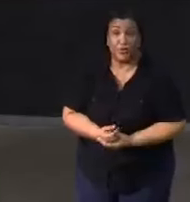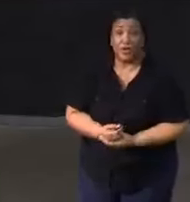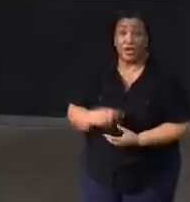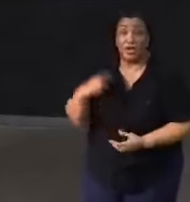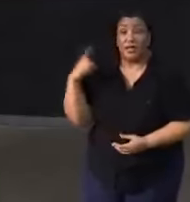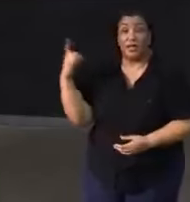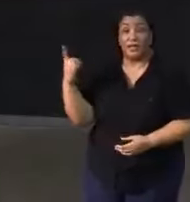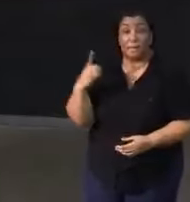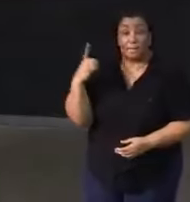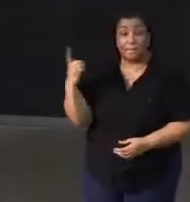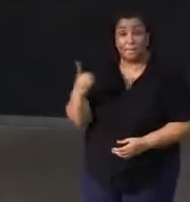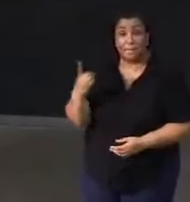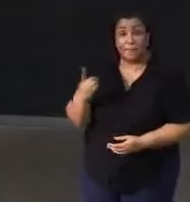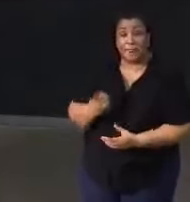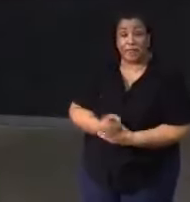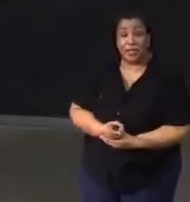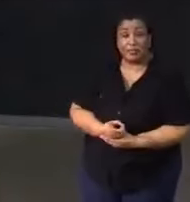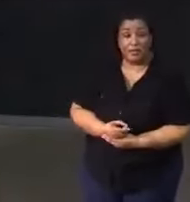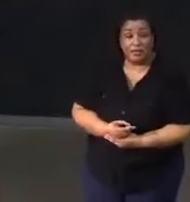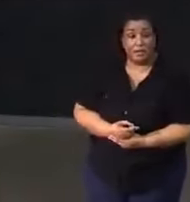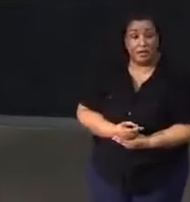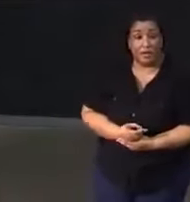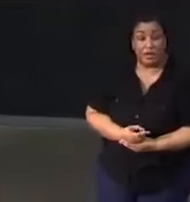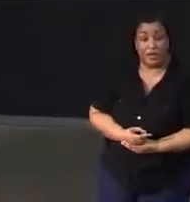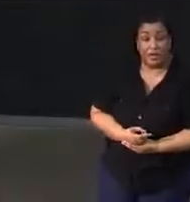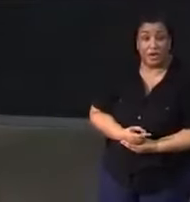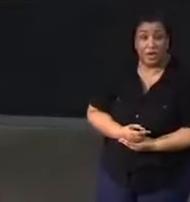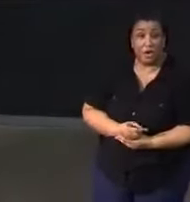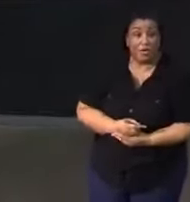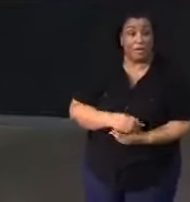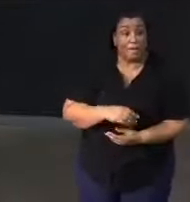Davi, ele é convocado pelo seu pai,